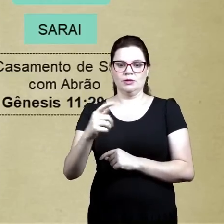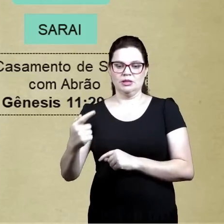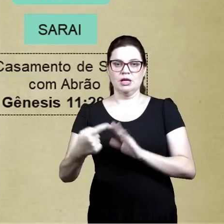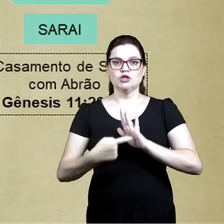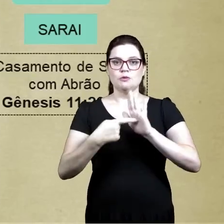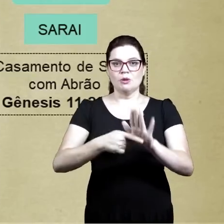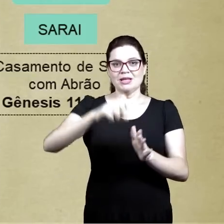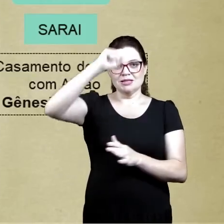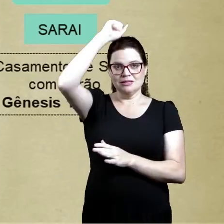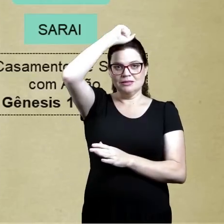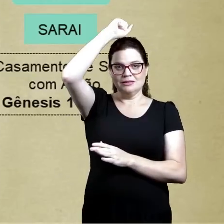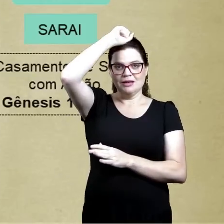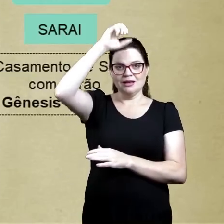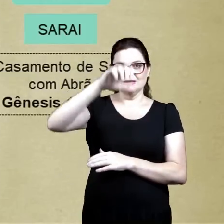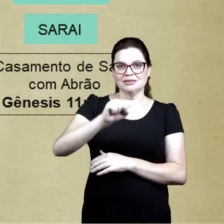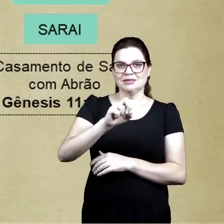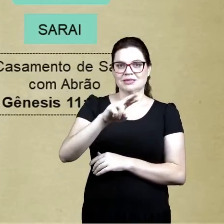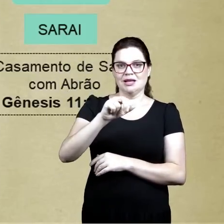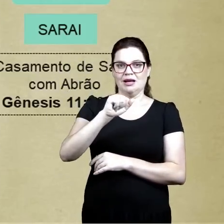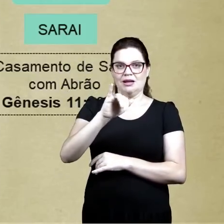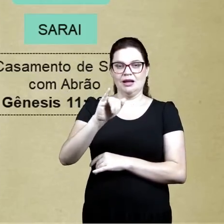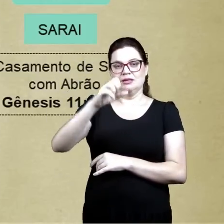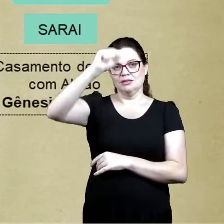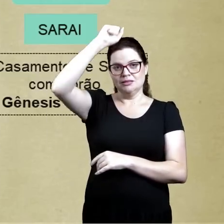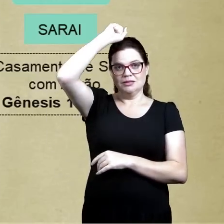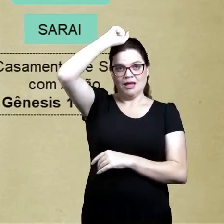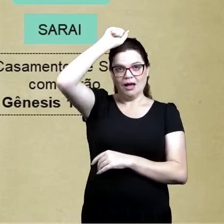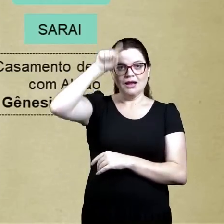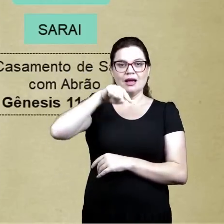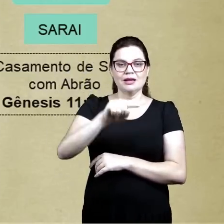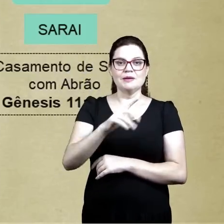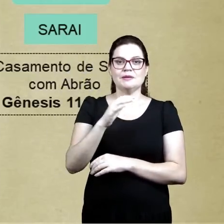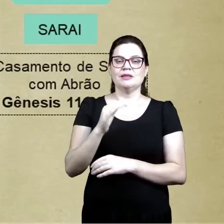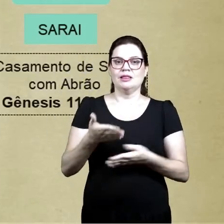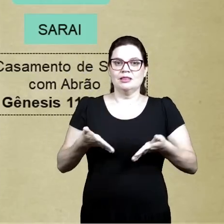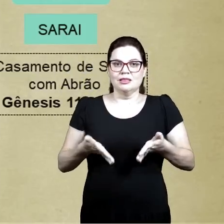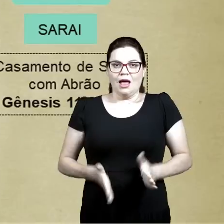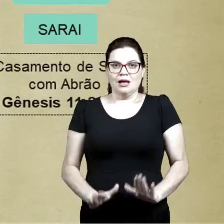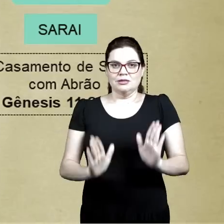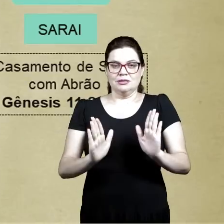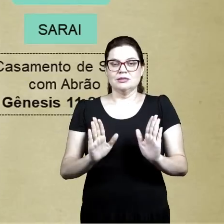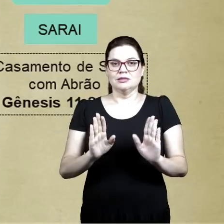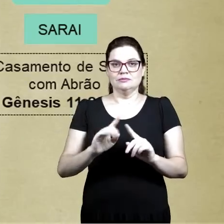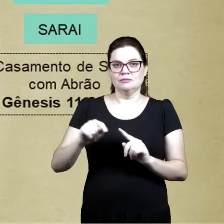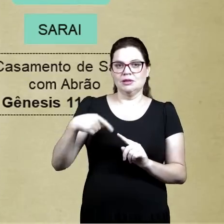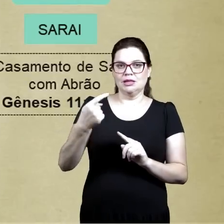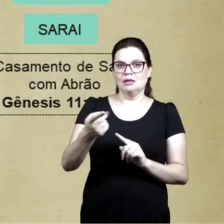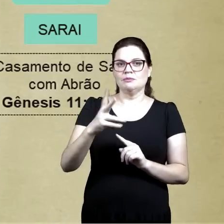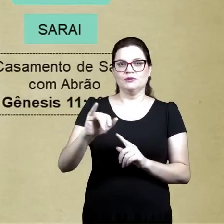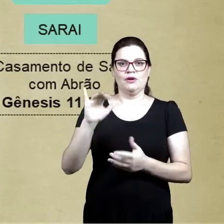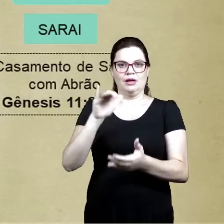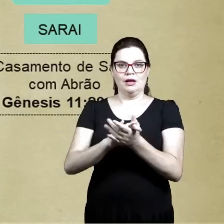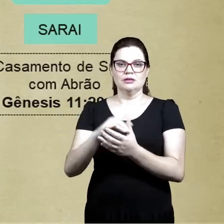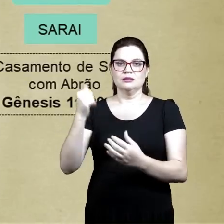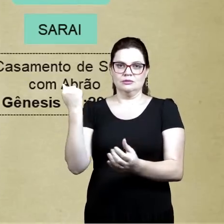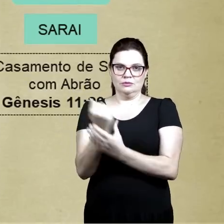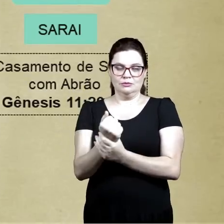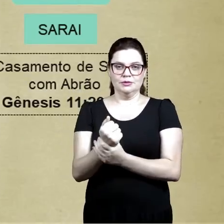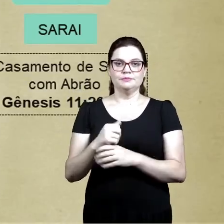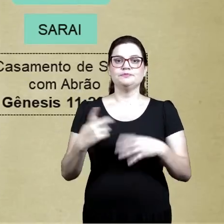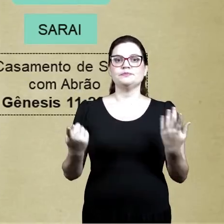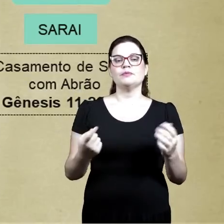de Sarai, que seria a futura esposa de Abrão, né?